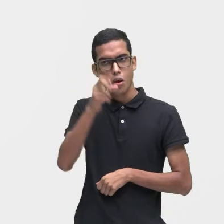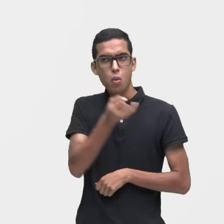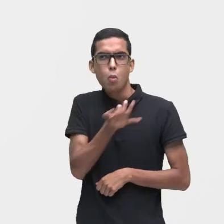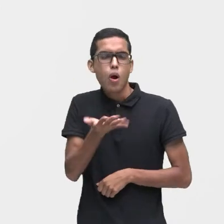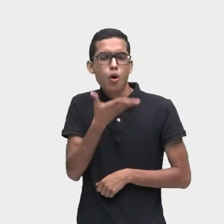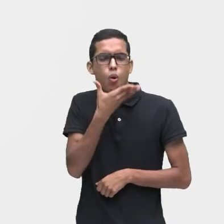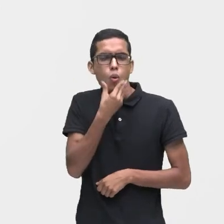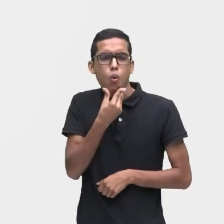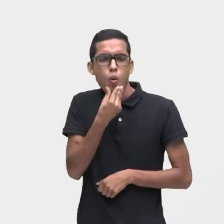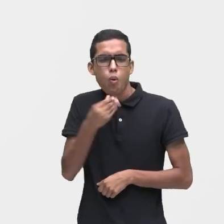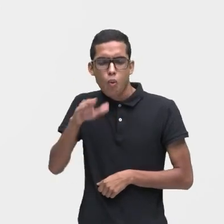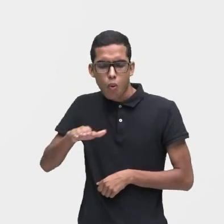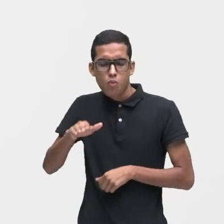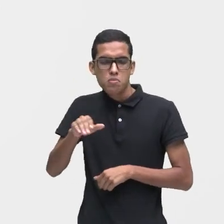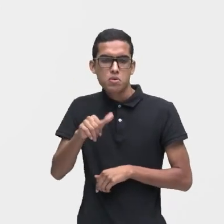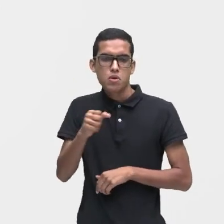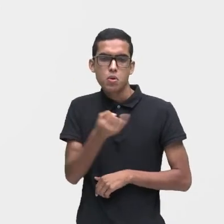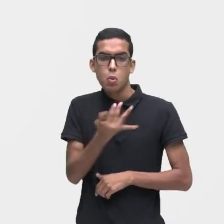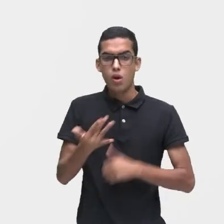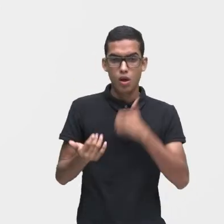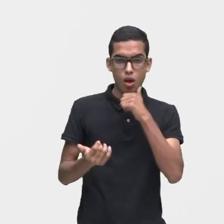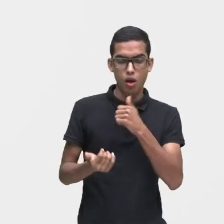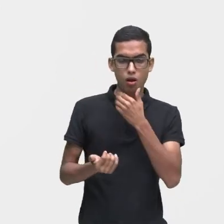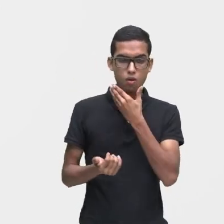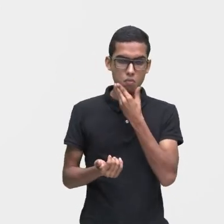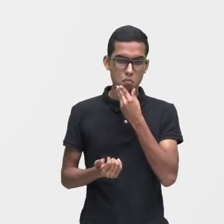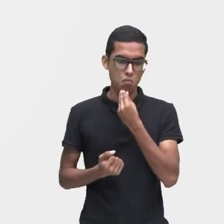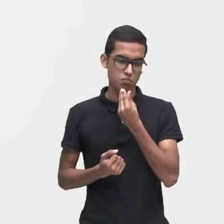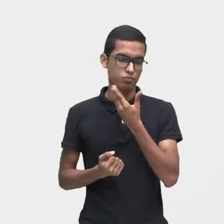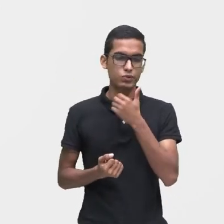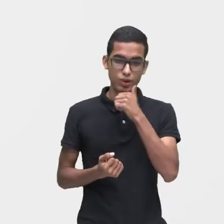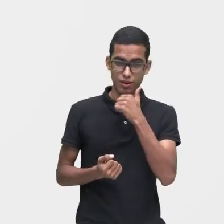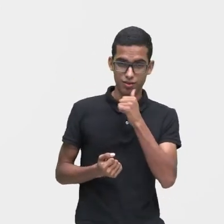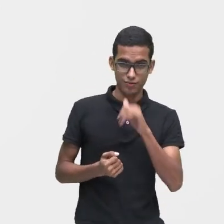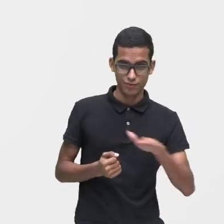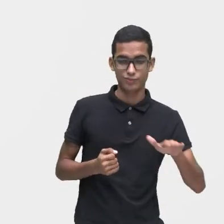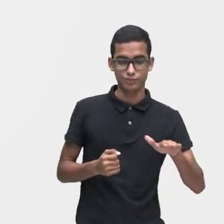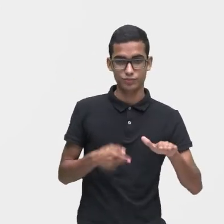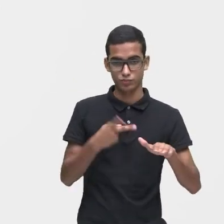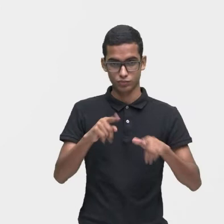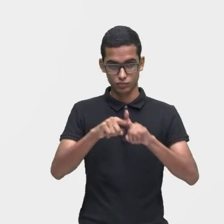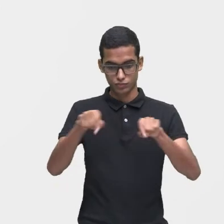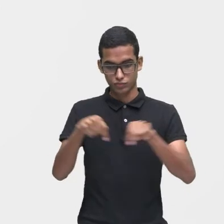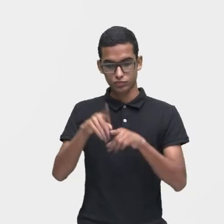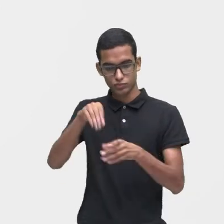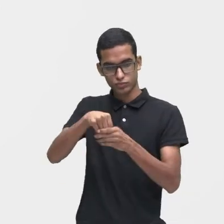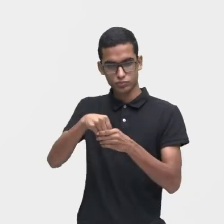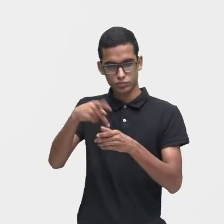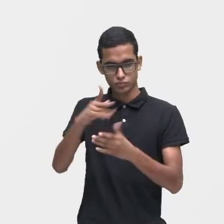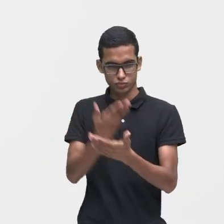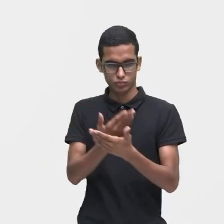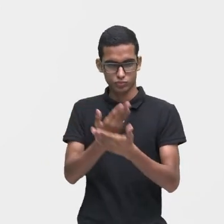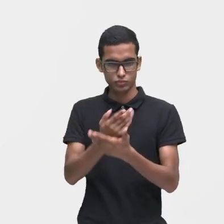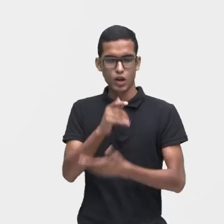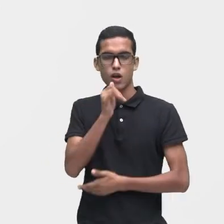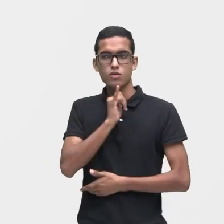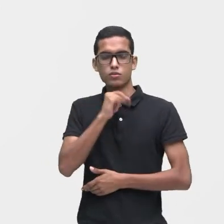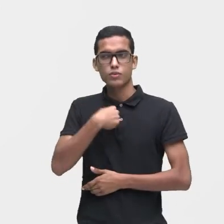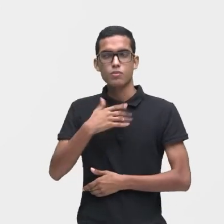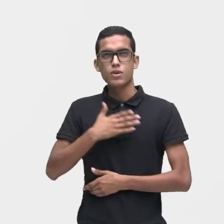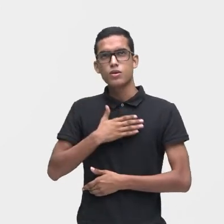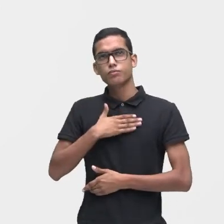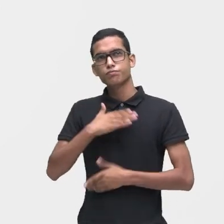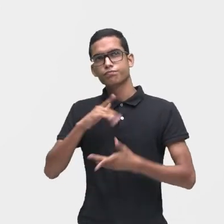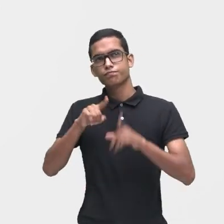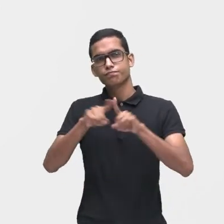meninos e quantas meninas tem na sua sala? Você sabe a idade deles? Por exemplo, você pode dizer, olha, na minha sala de aula